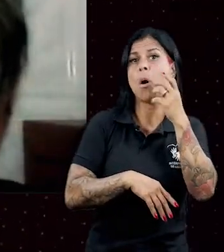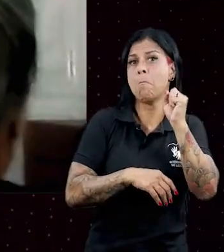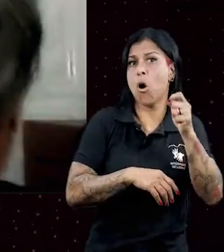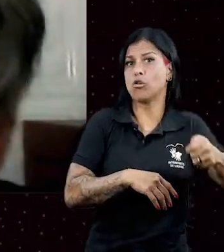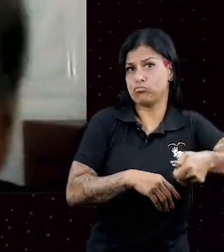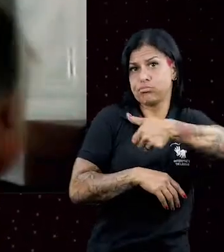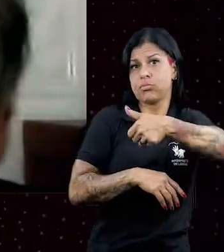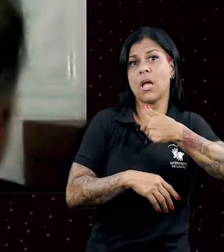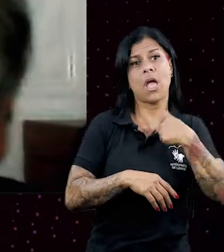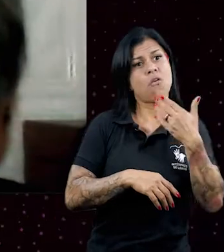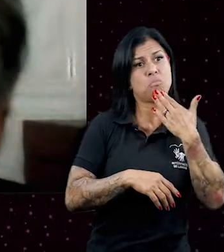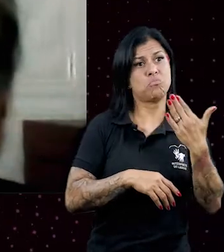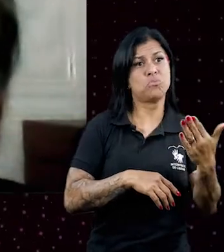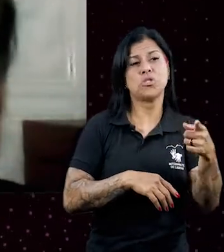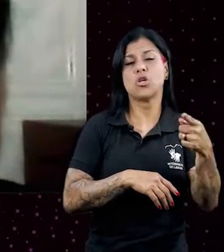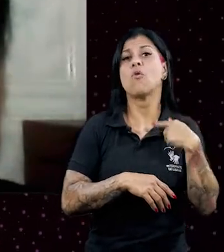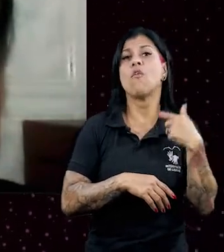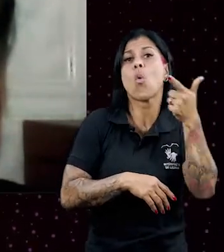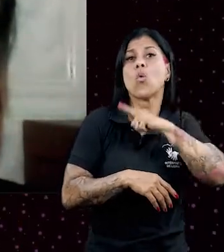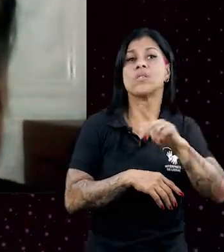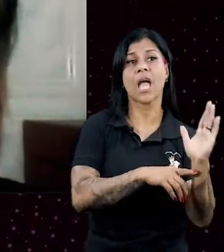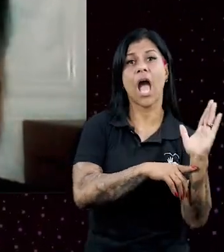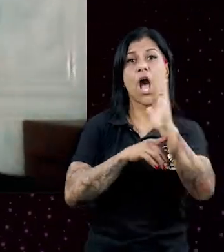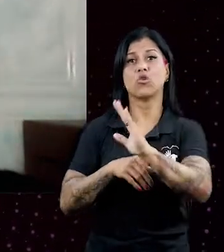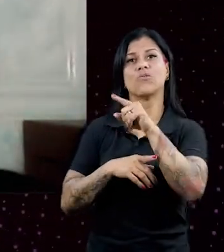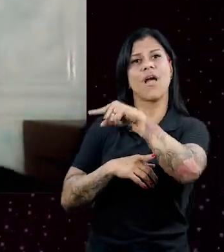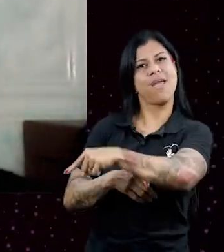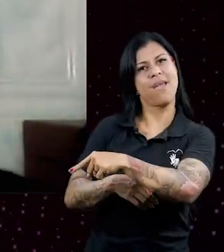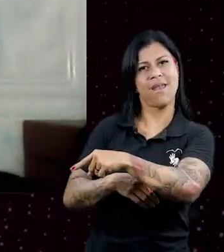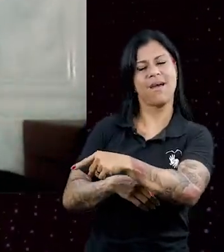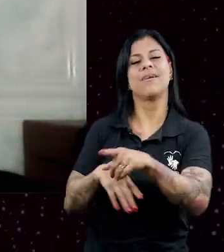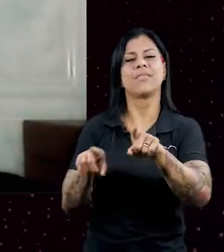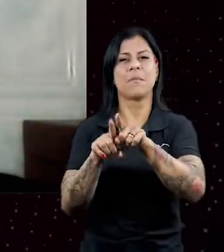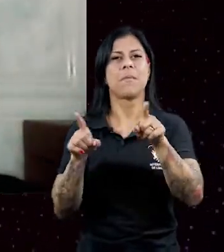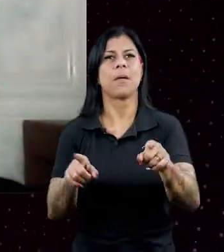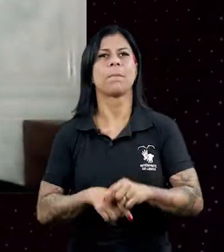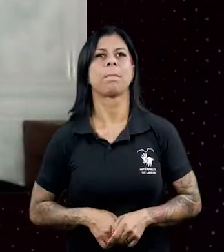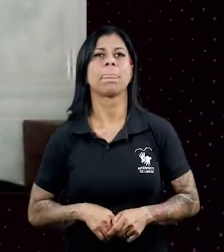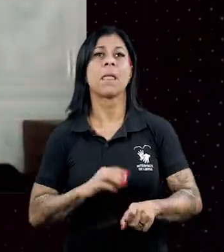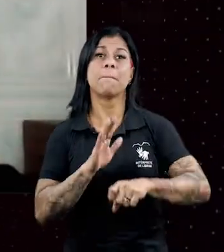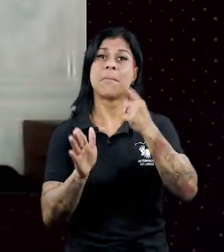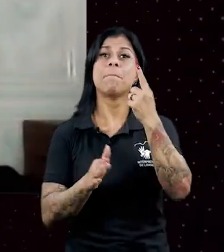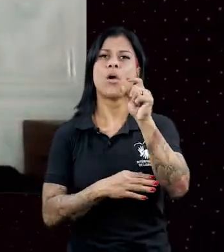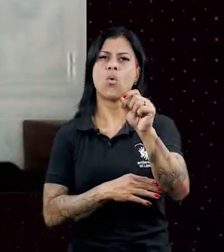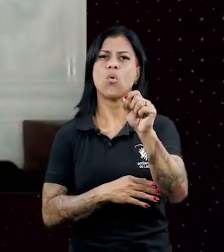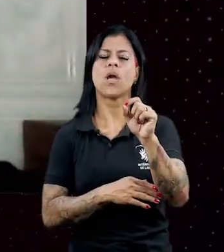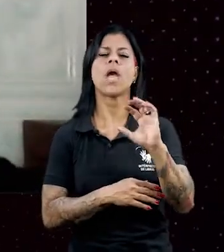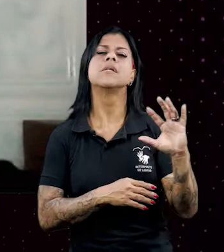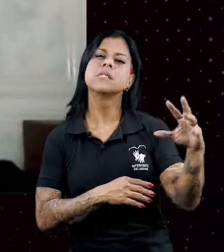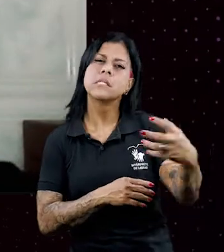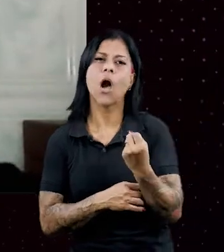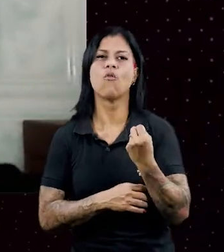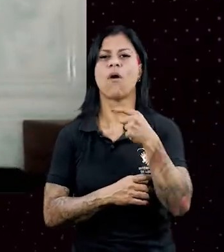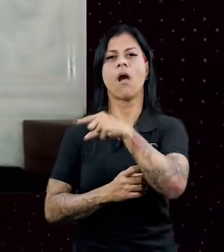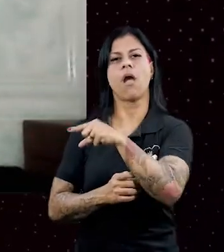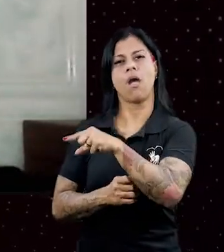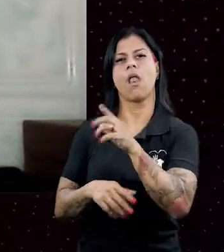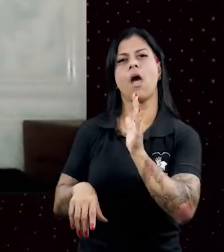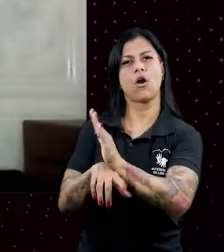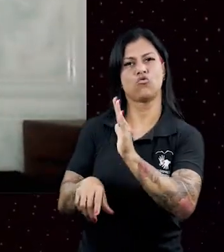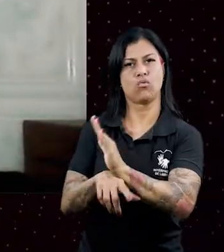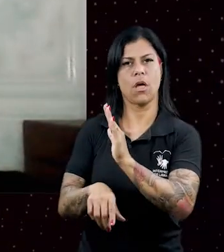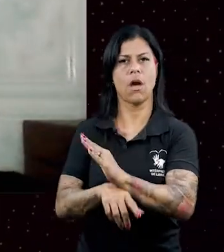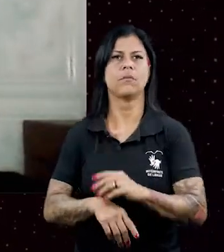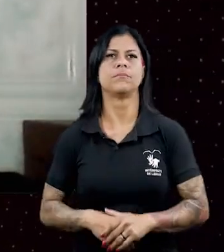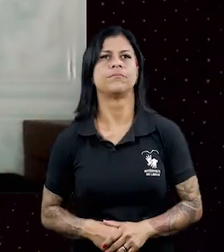antes. Então eu falei, não, a gente vai doar, porque o que salvou a vida dessa cachorrinha foi isso. Nosso primeiro impulso mesmo foi pensando em